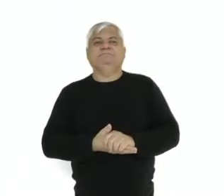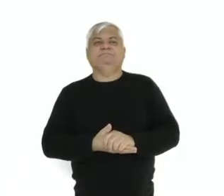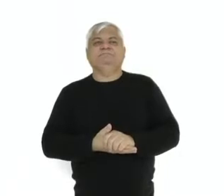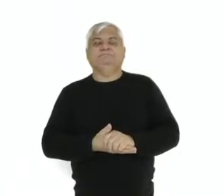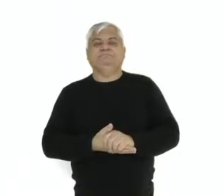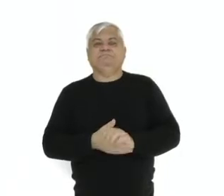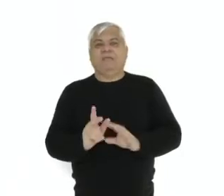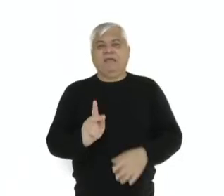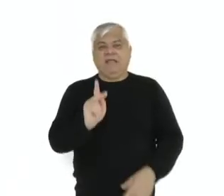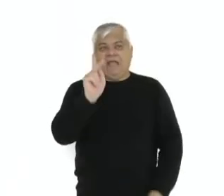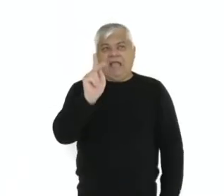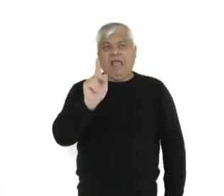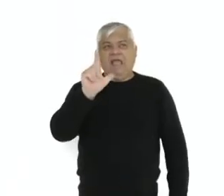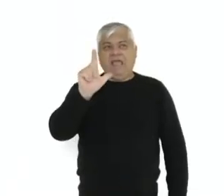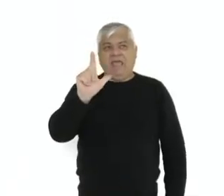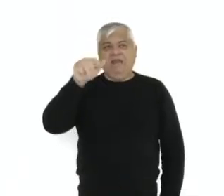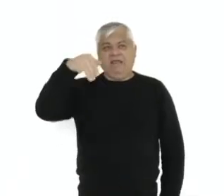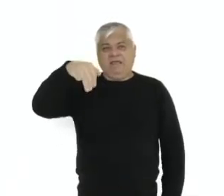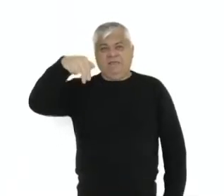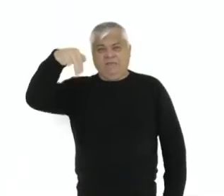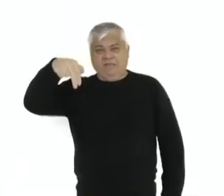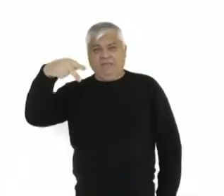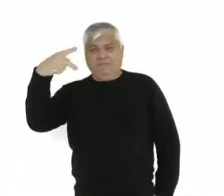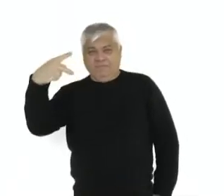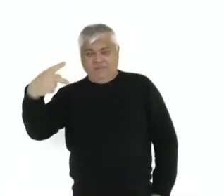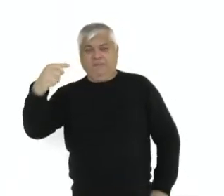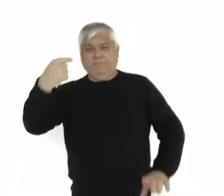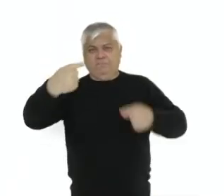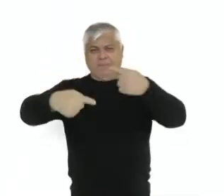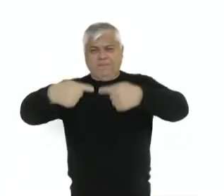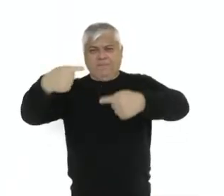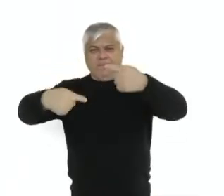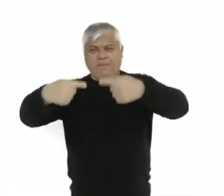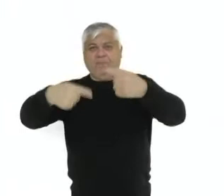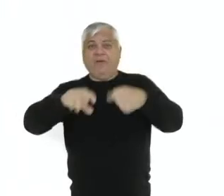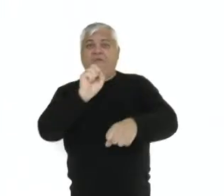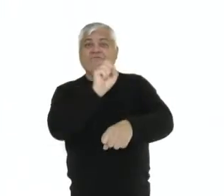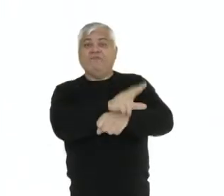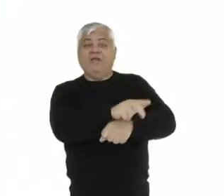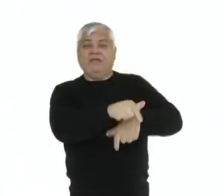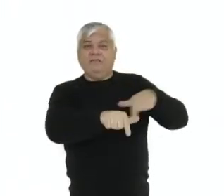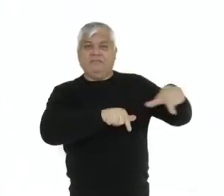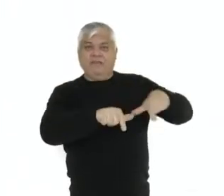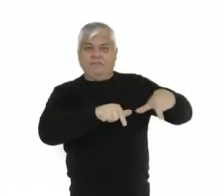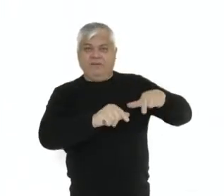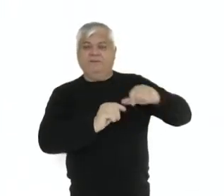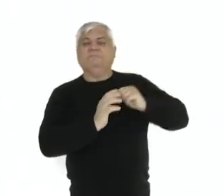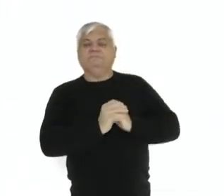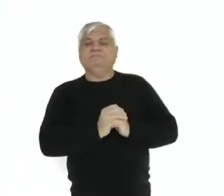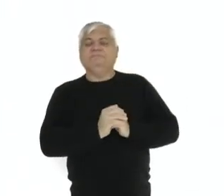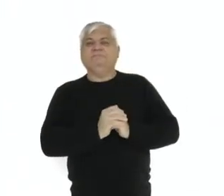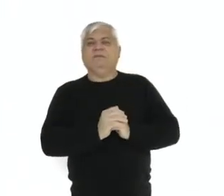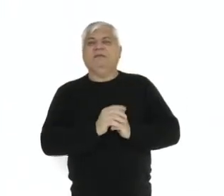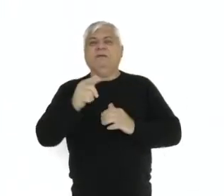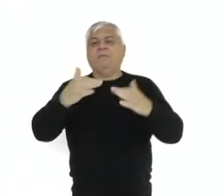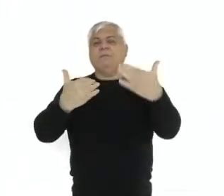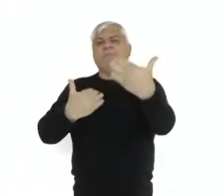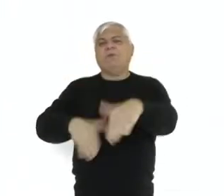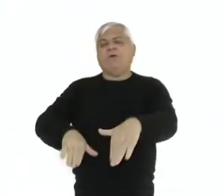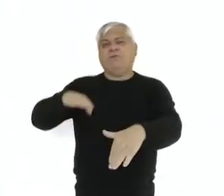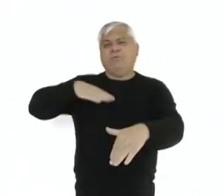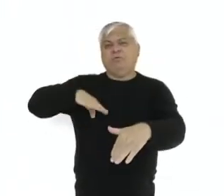K, L, M, N e P estão disputando uma única vaga de emprego em uma empresa e fizeram provas de